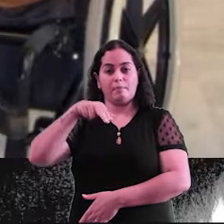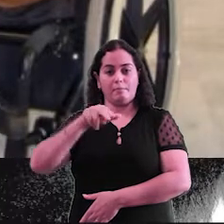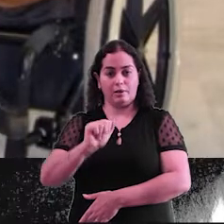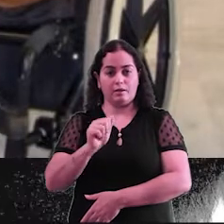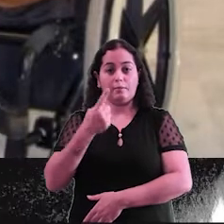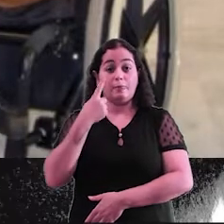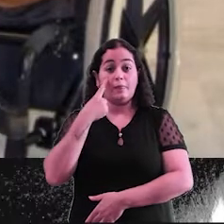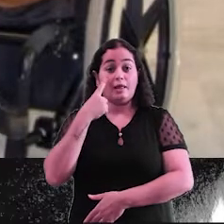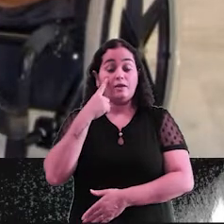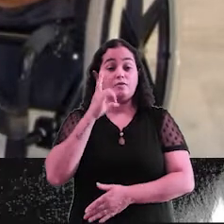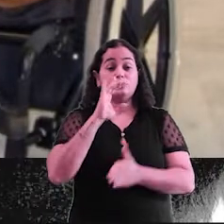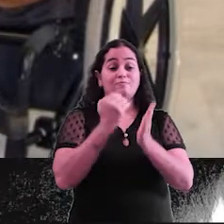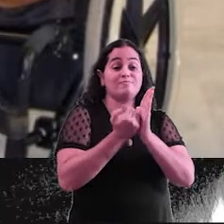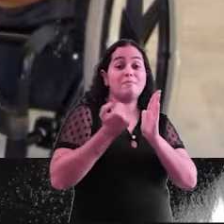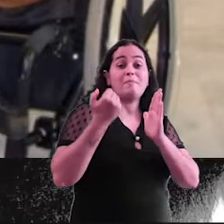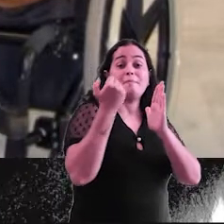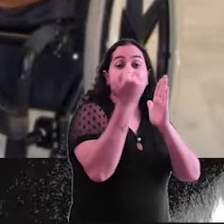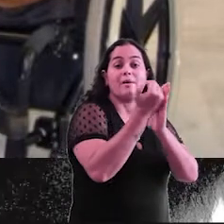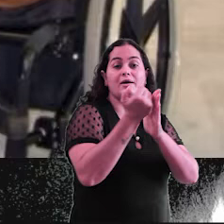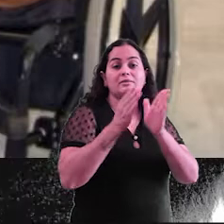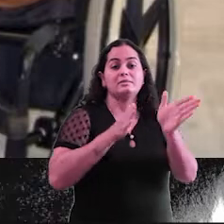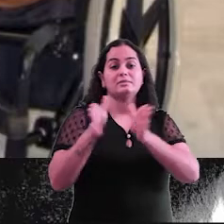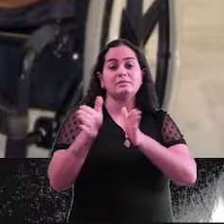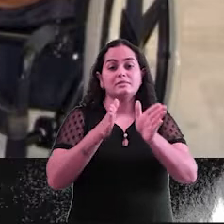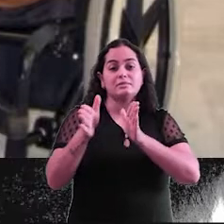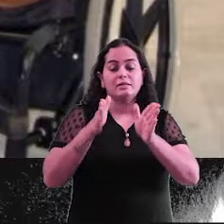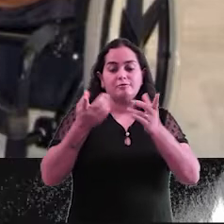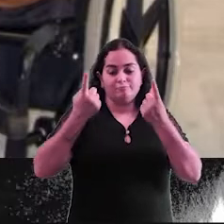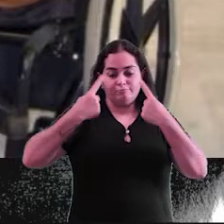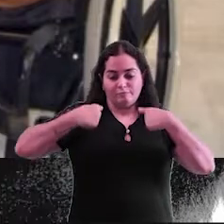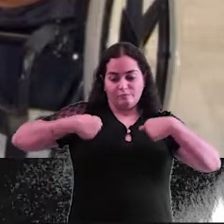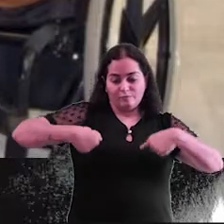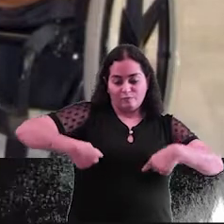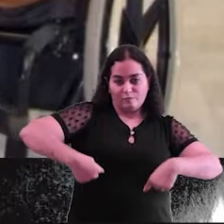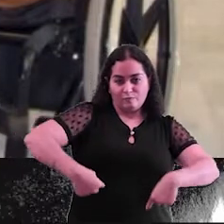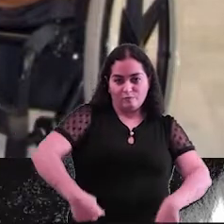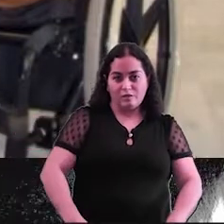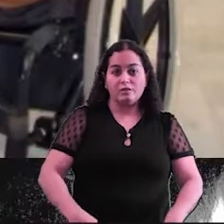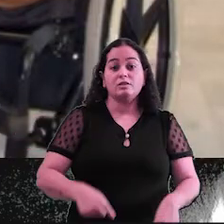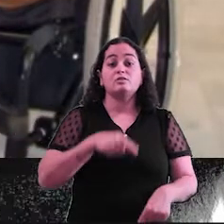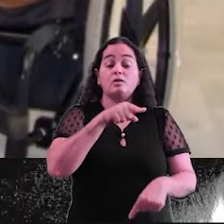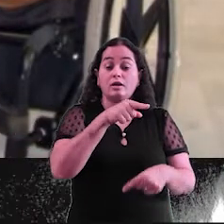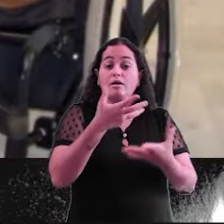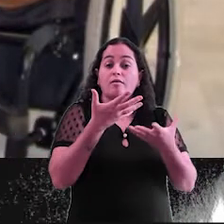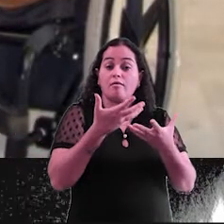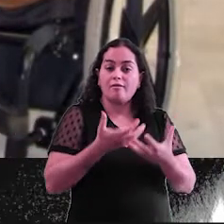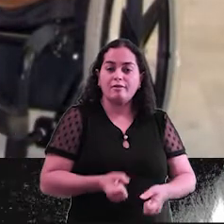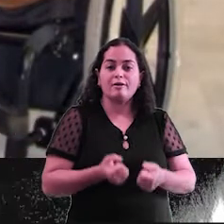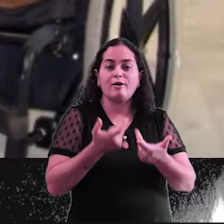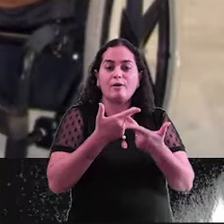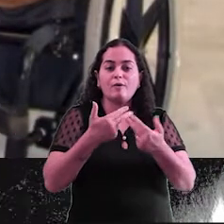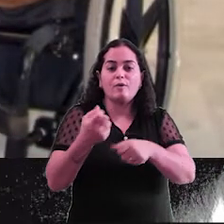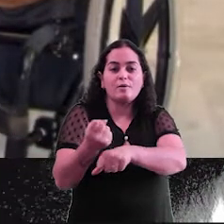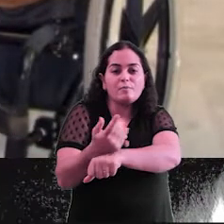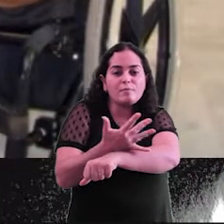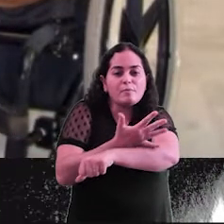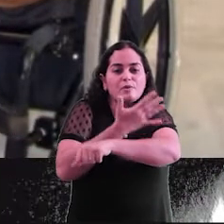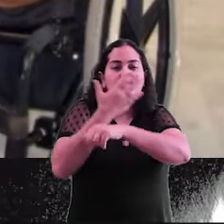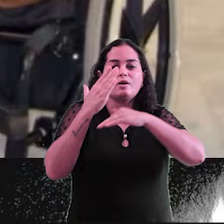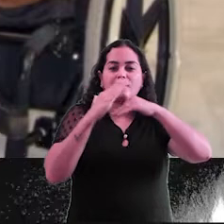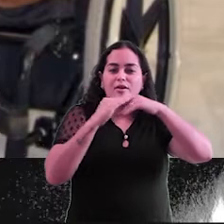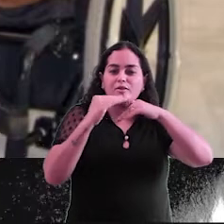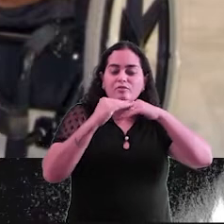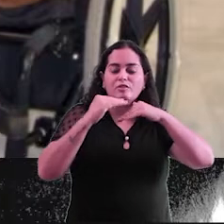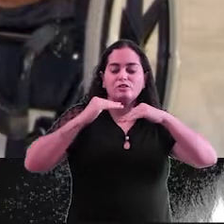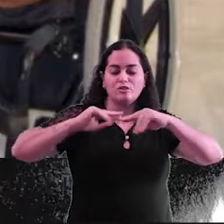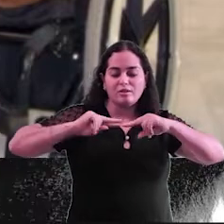prima pela adoção de aspectos emocionais, afetivos e intelectuais indispensáveis para gerar a capacidade do lugar de acolher os